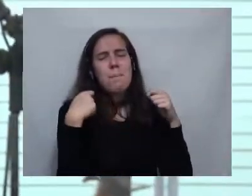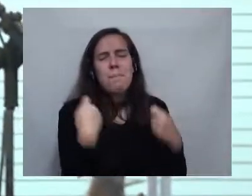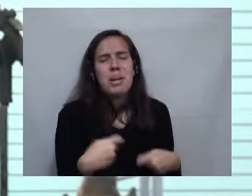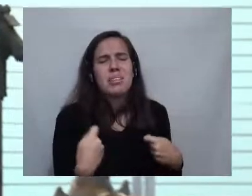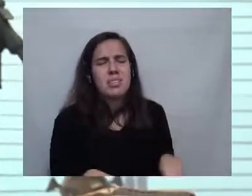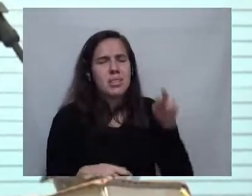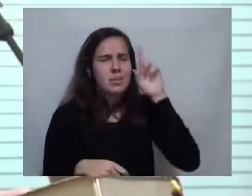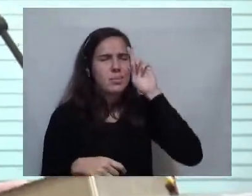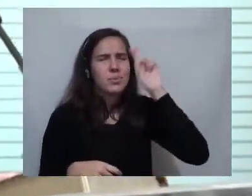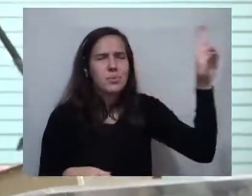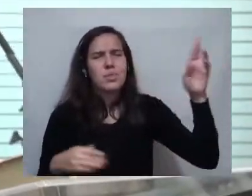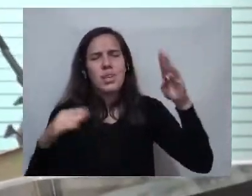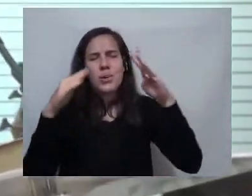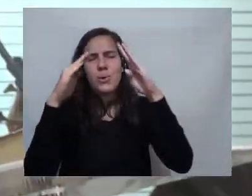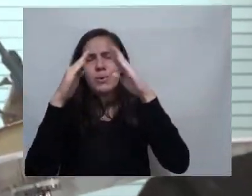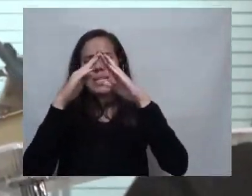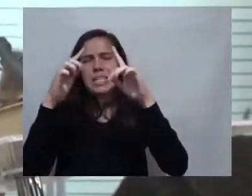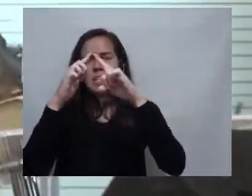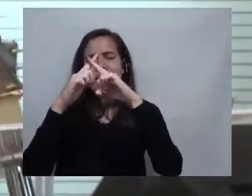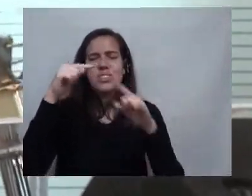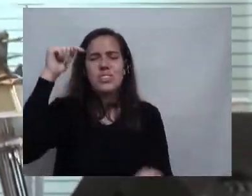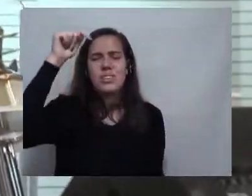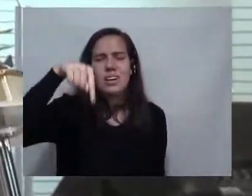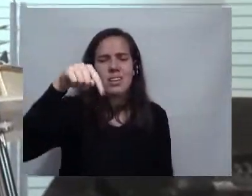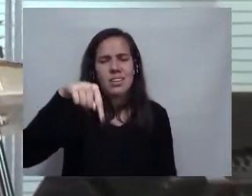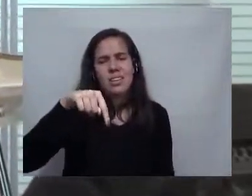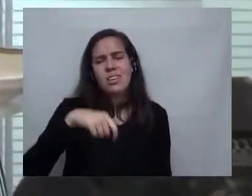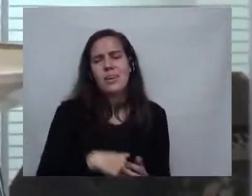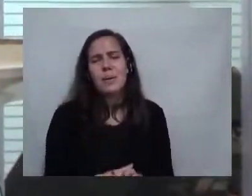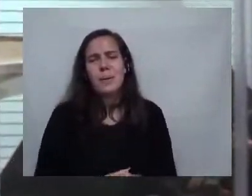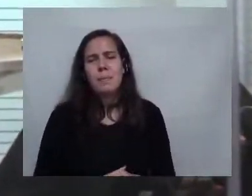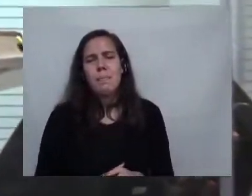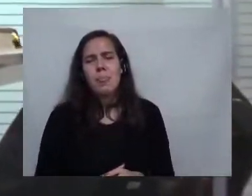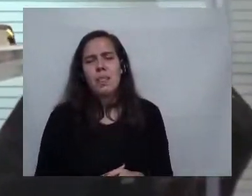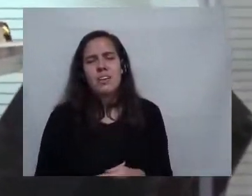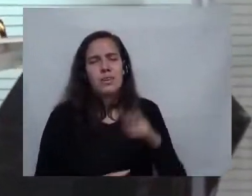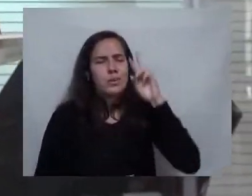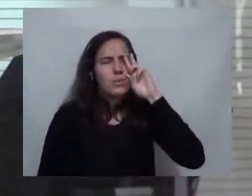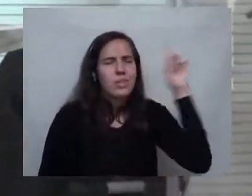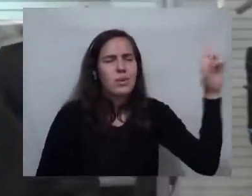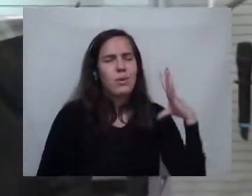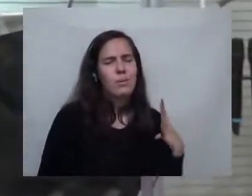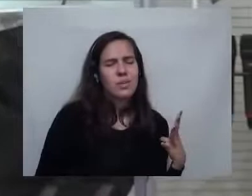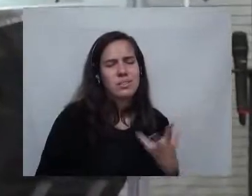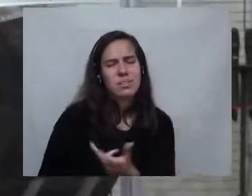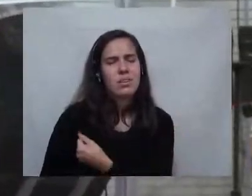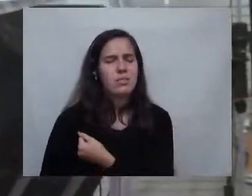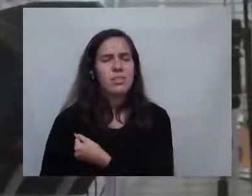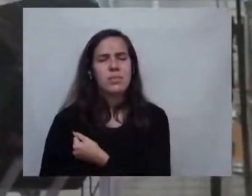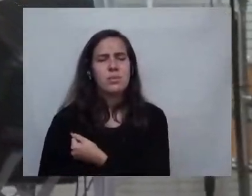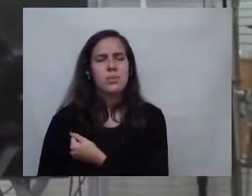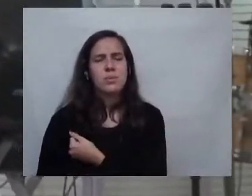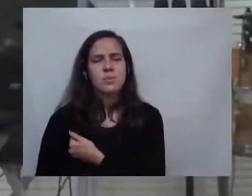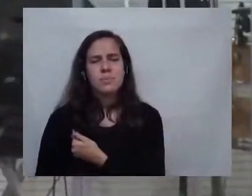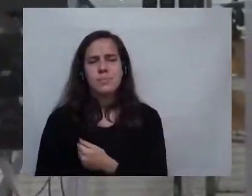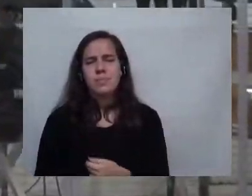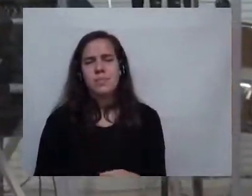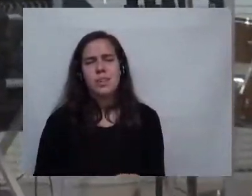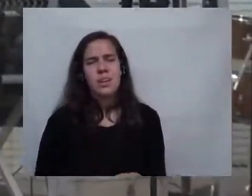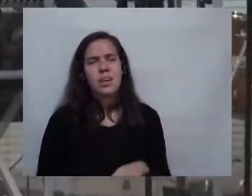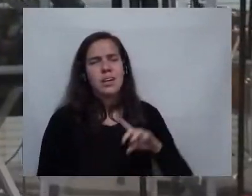nossa igreja pois tu és o dono o grande pastor o nosso Redentor o nosso salvador